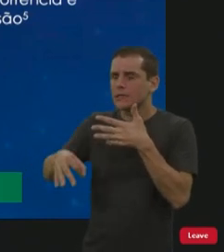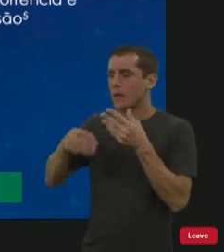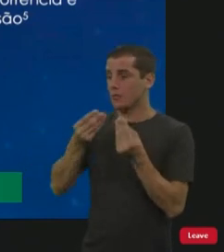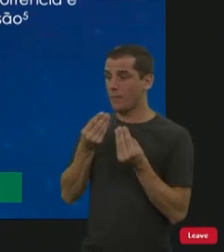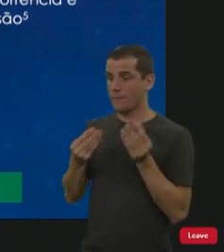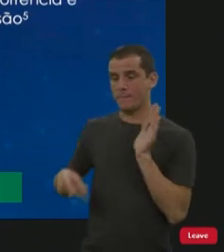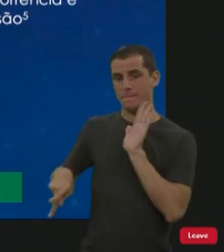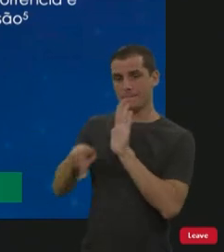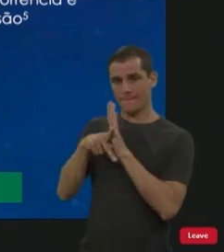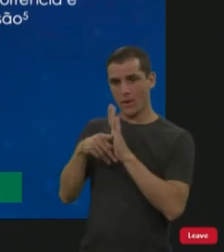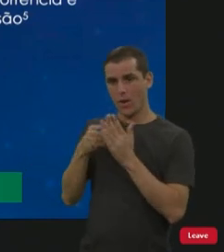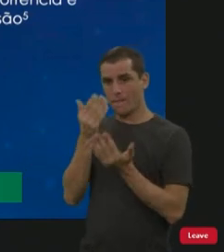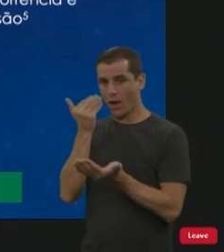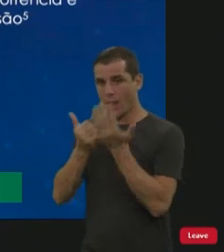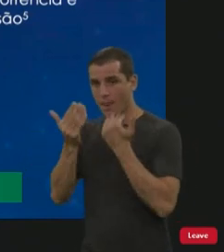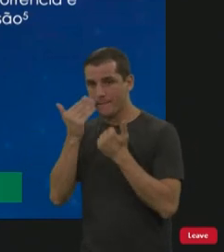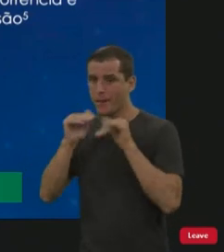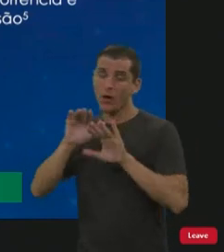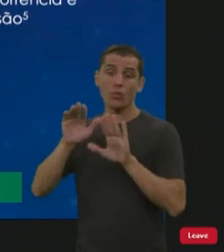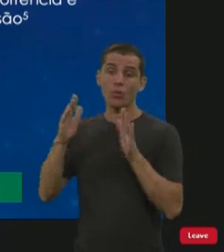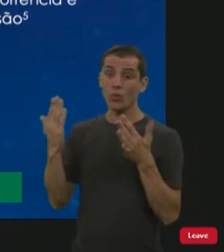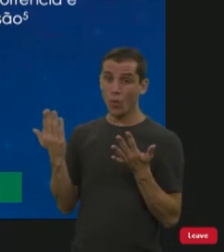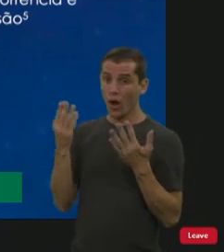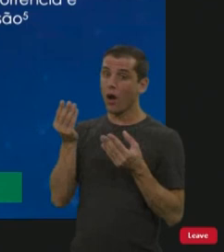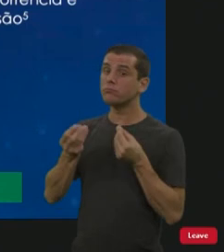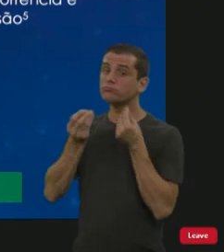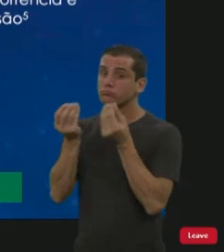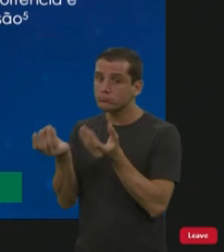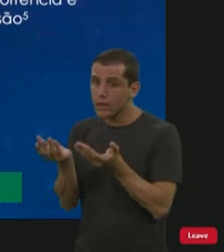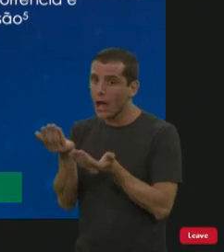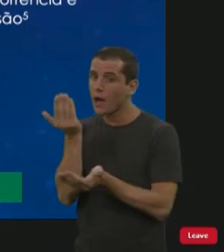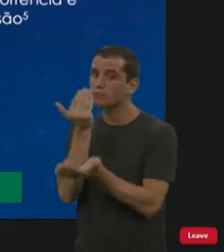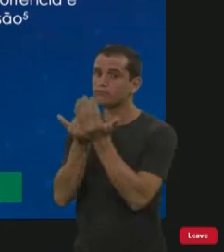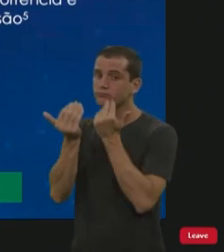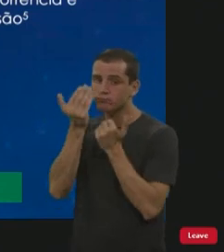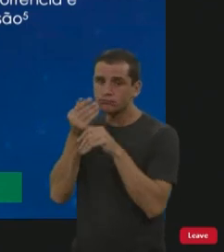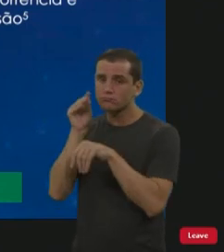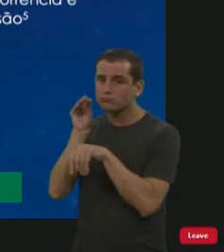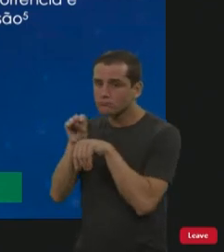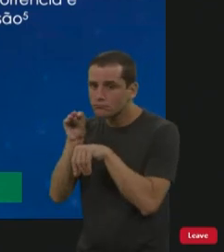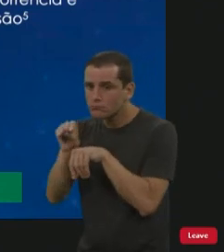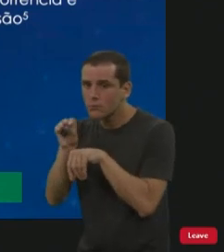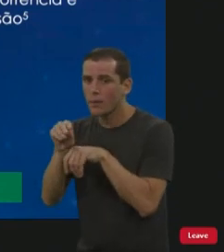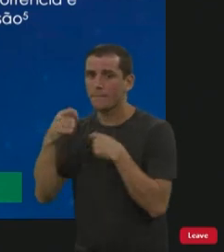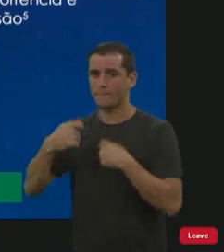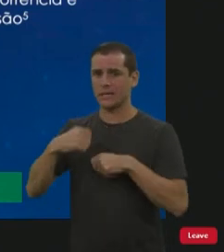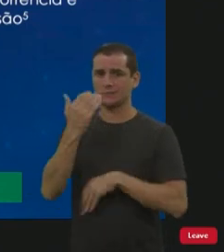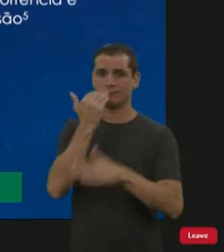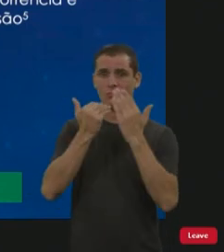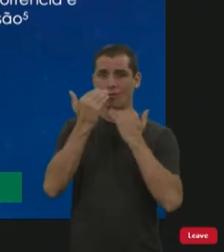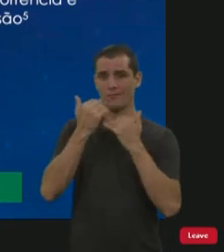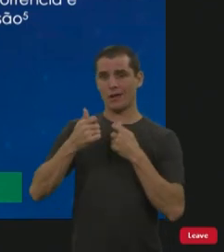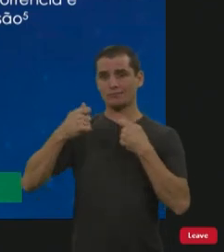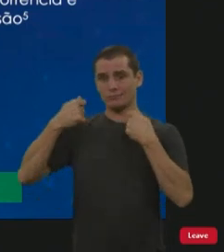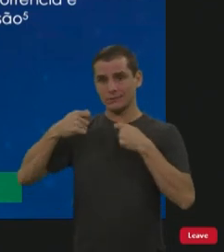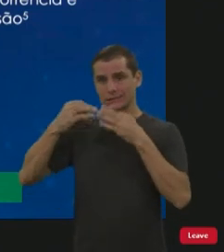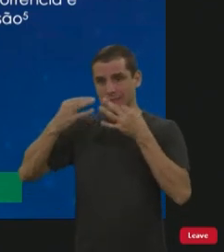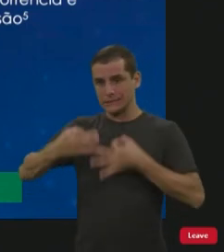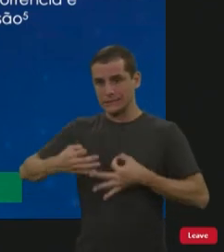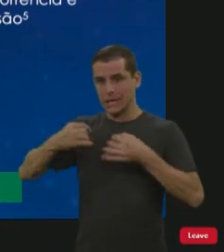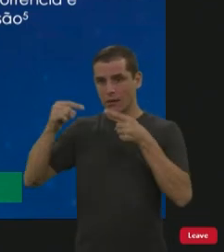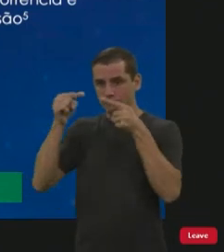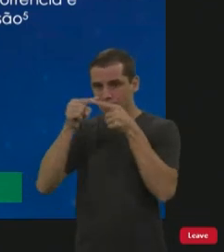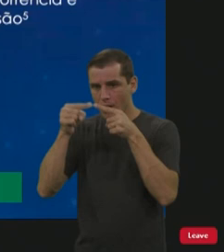daqui a pouco, né, um pouquinho melhor. Sempre se alimentando conforme a dieta,